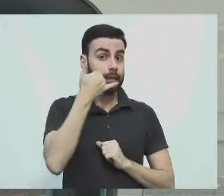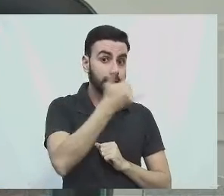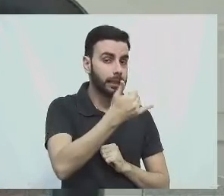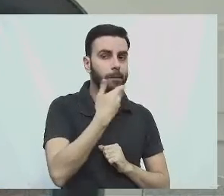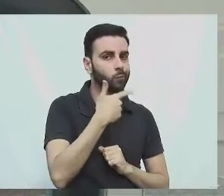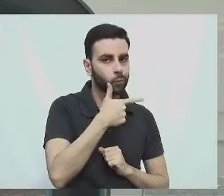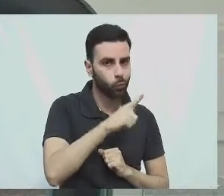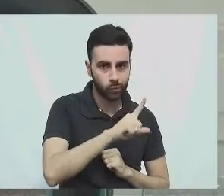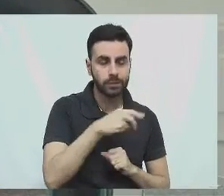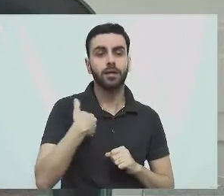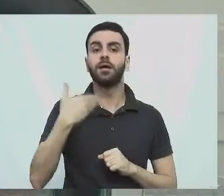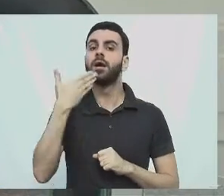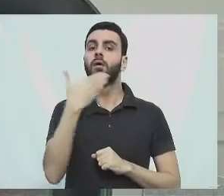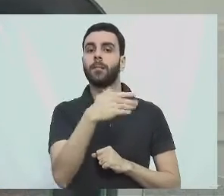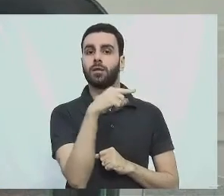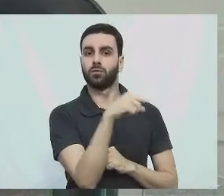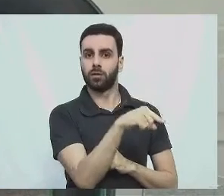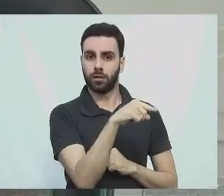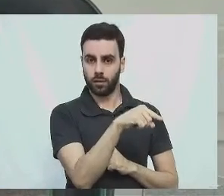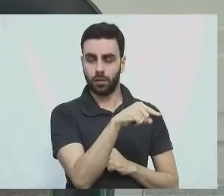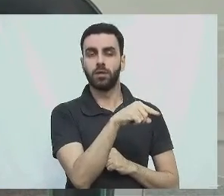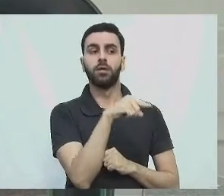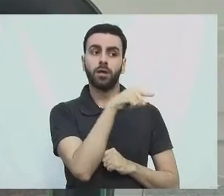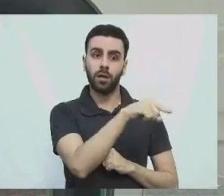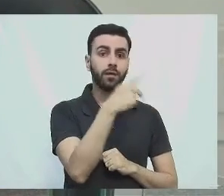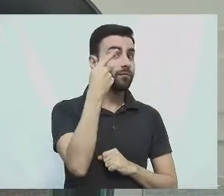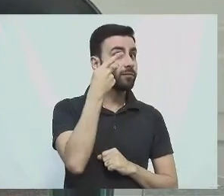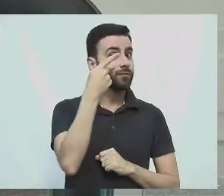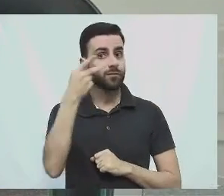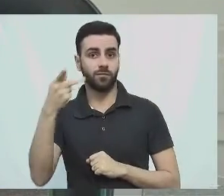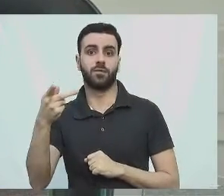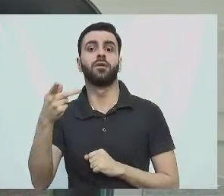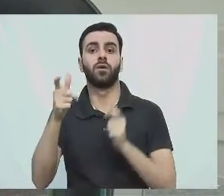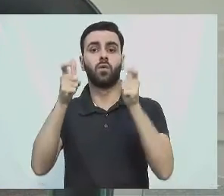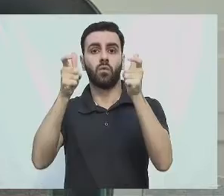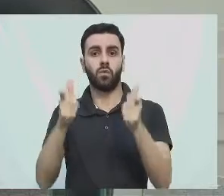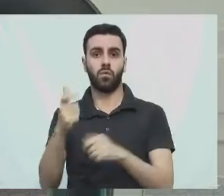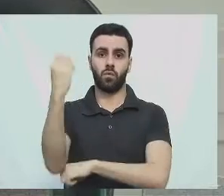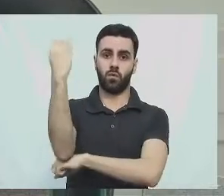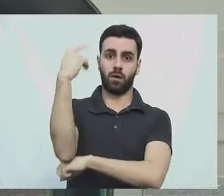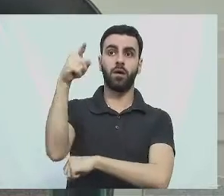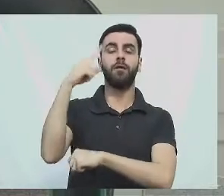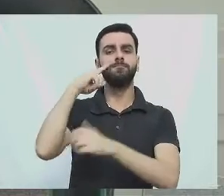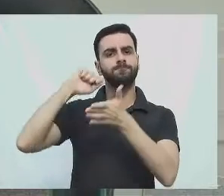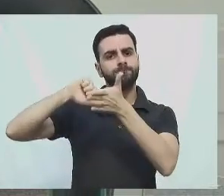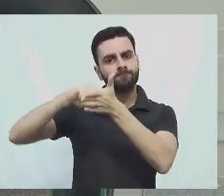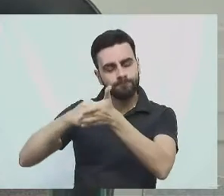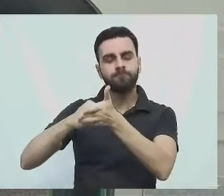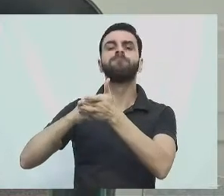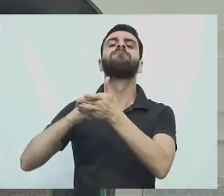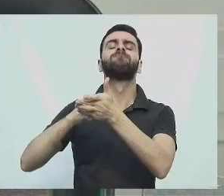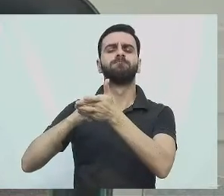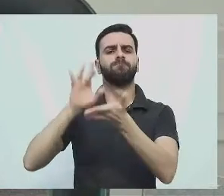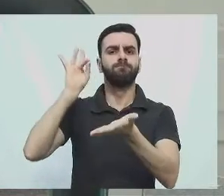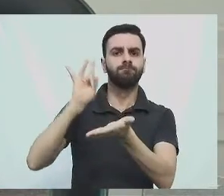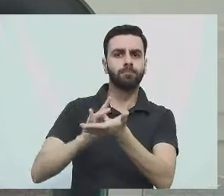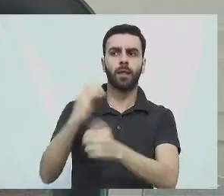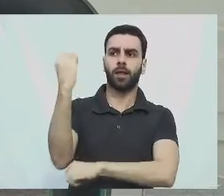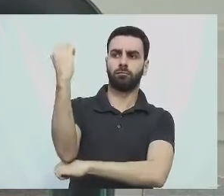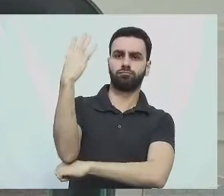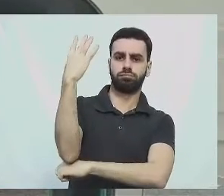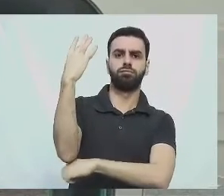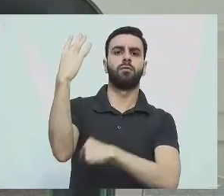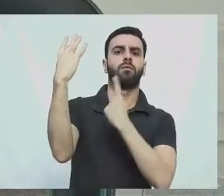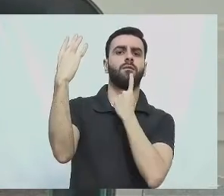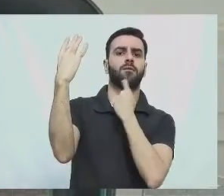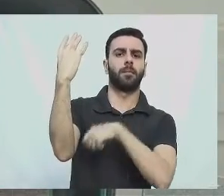à diretoria do Diretran que vá lá naquele sinal, ligue ele amanhã, faça as correções que devem ser